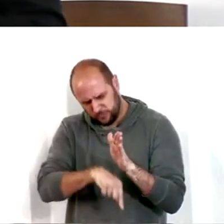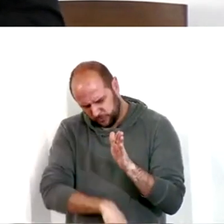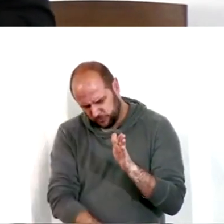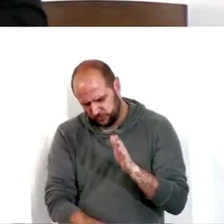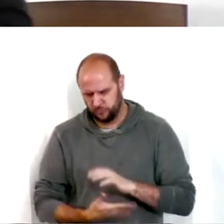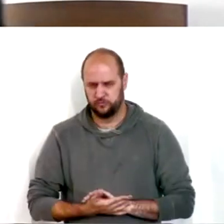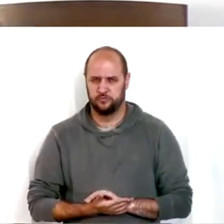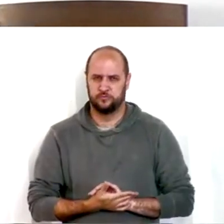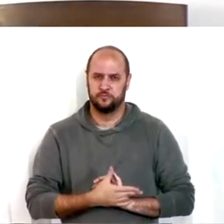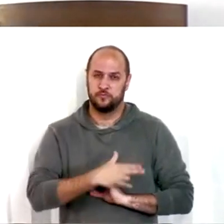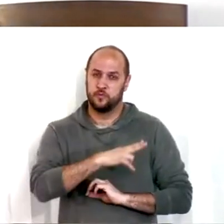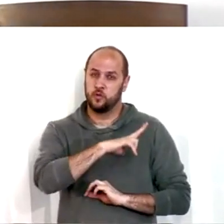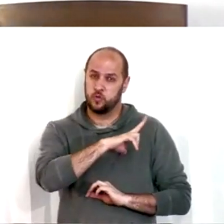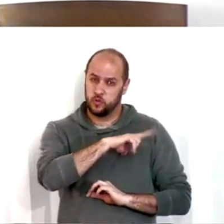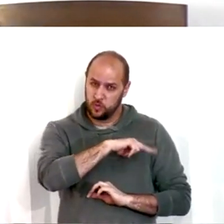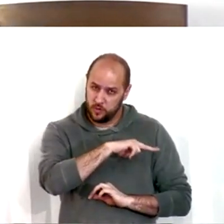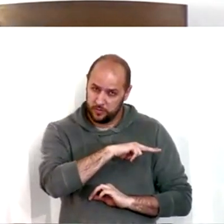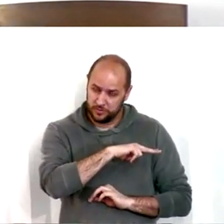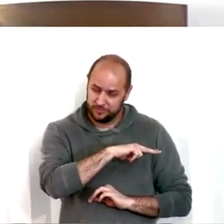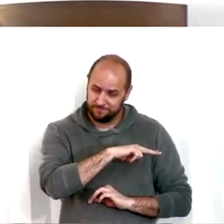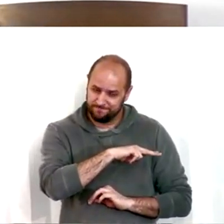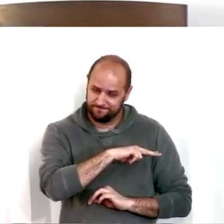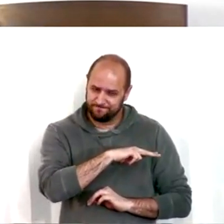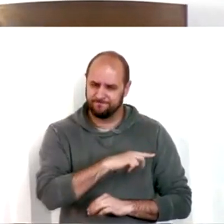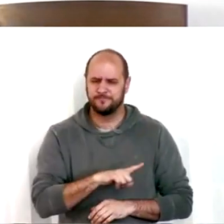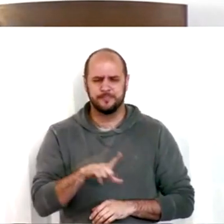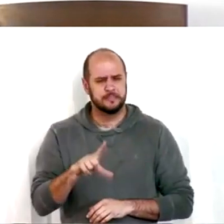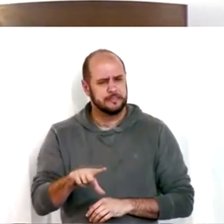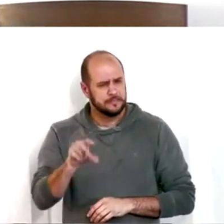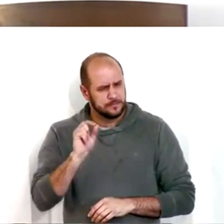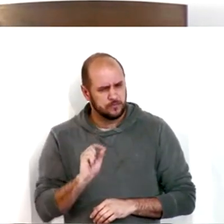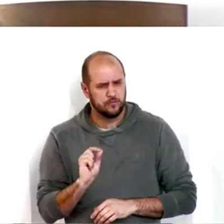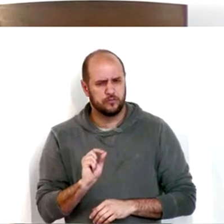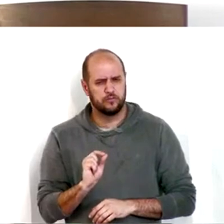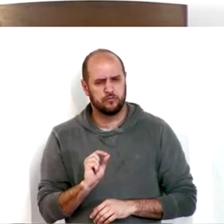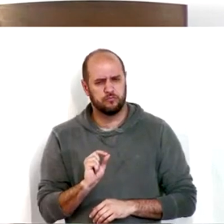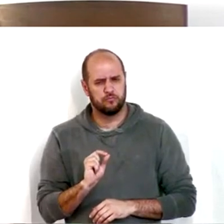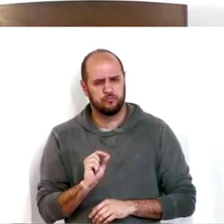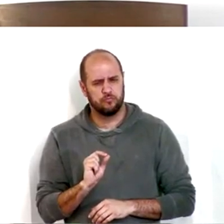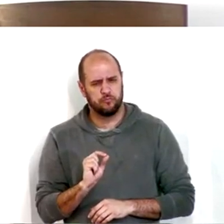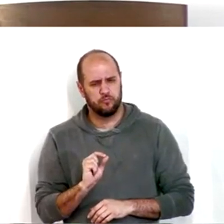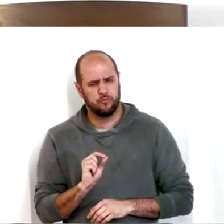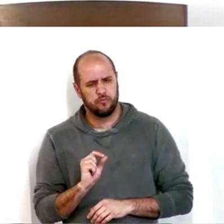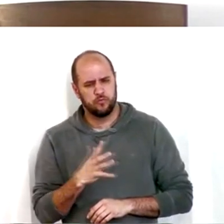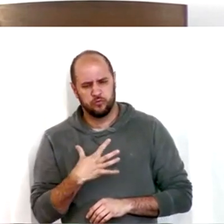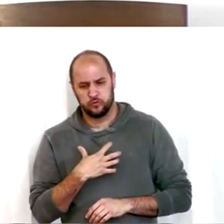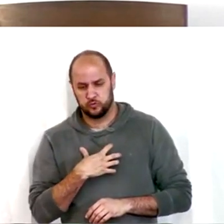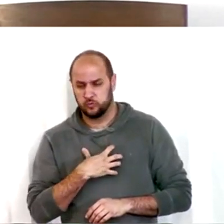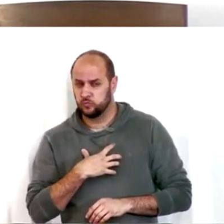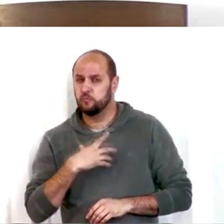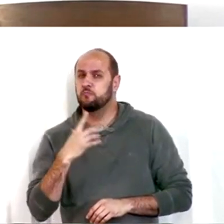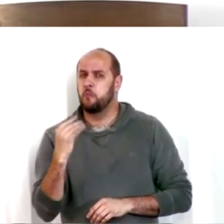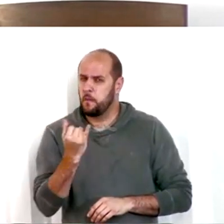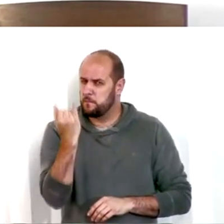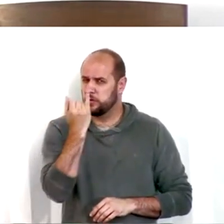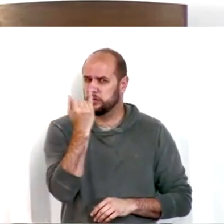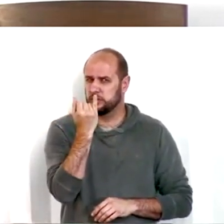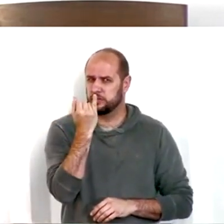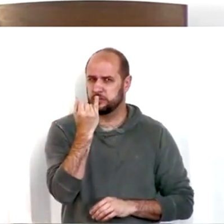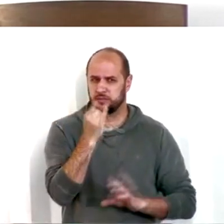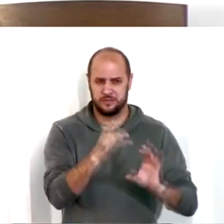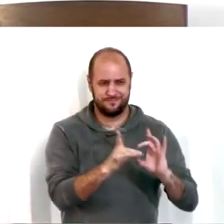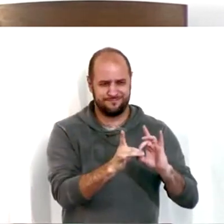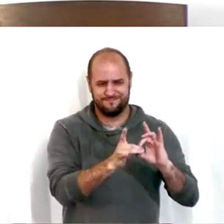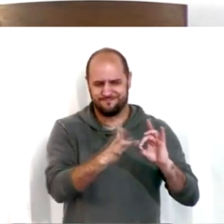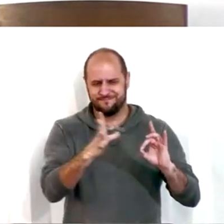Noemi, você escolheu de uma forma imprudente deixar a terra